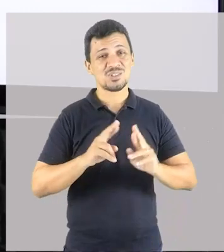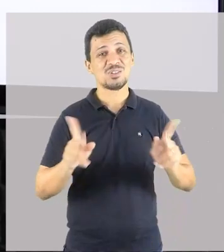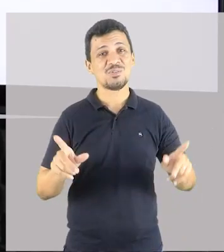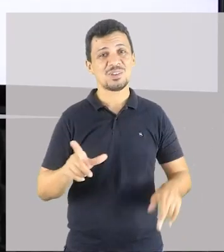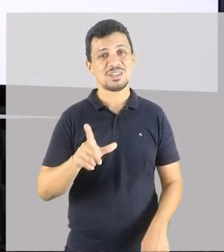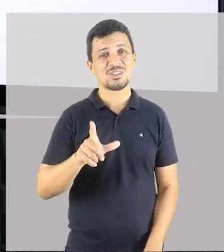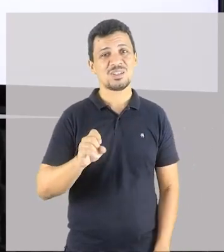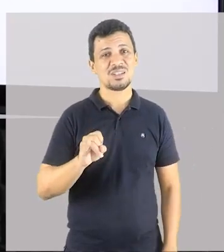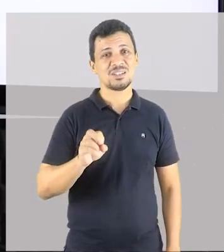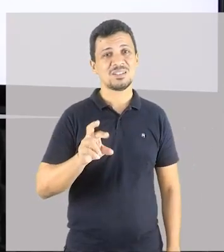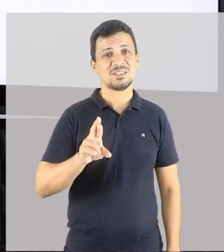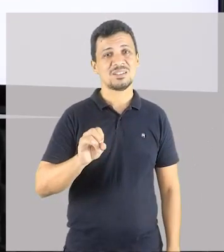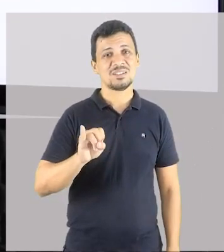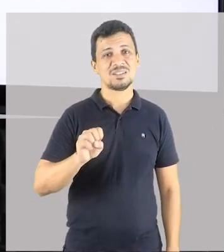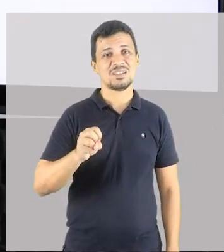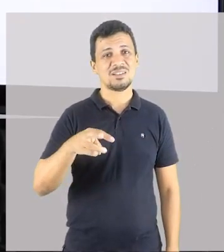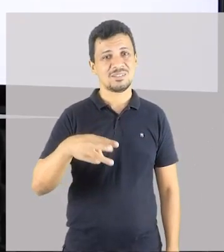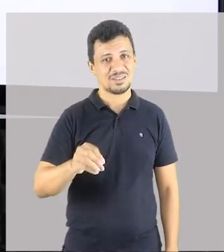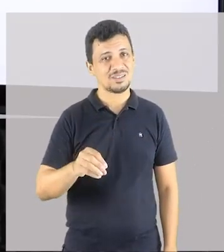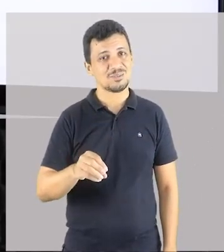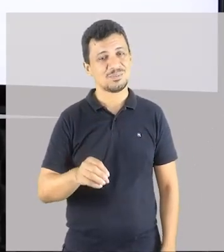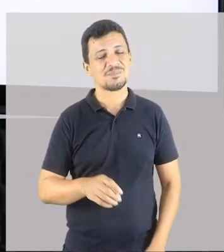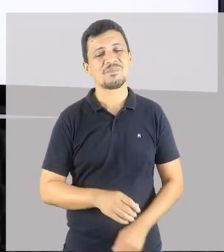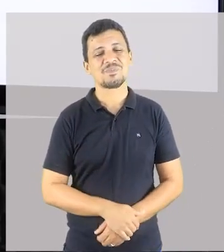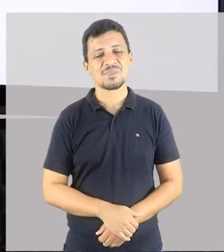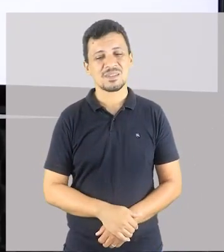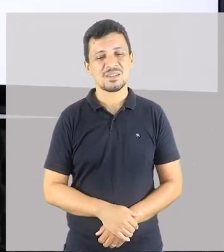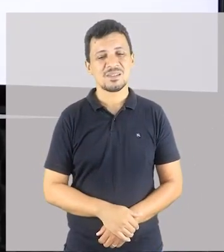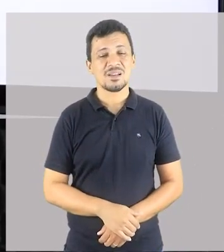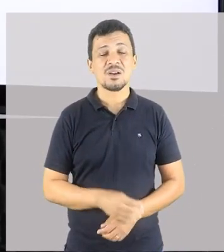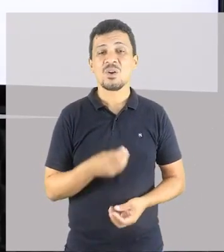diferente, tá? Daquilo que estava sendo praticado.